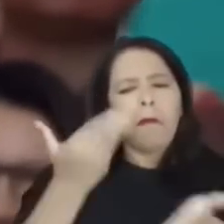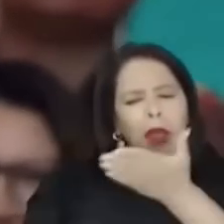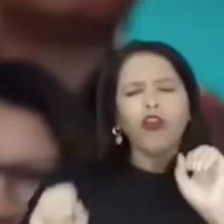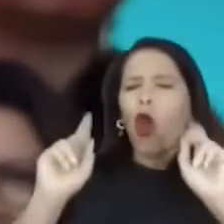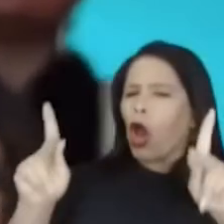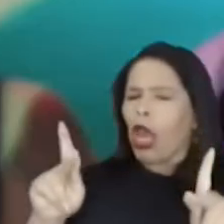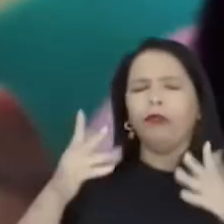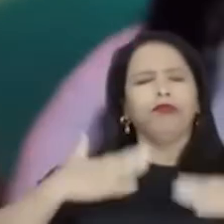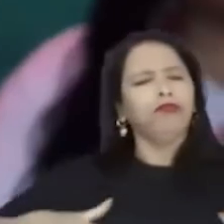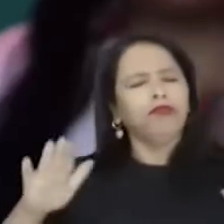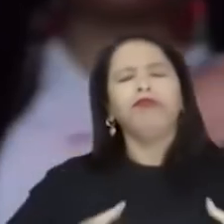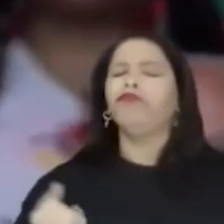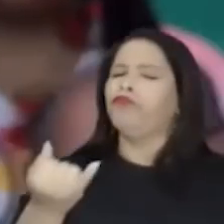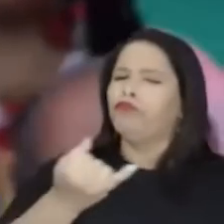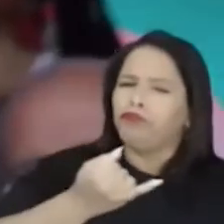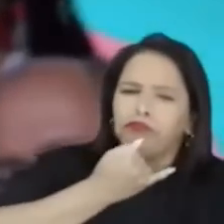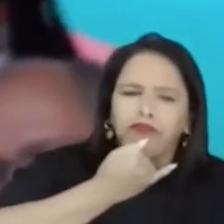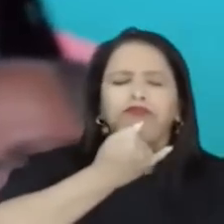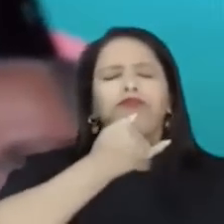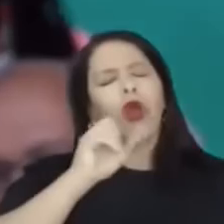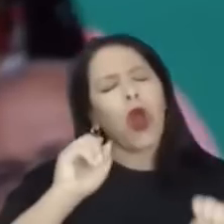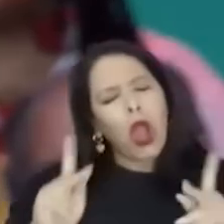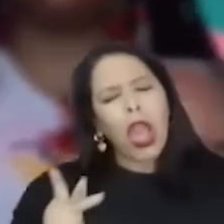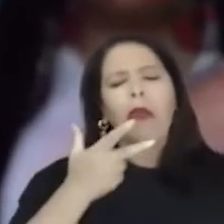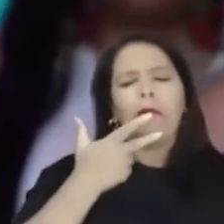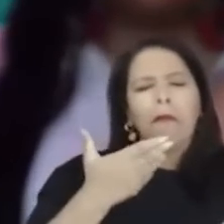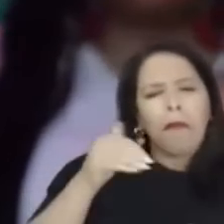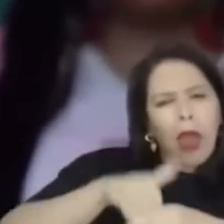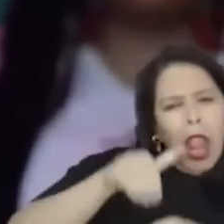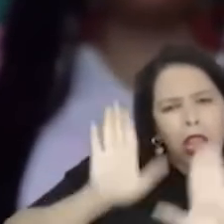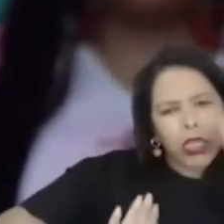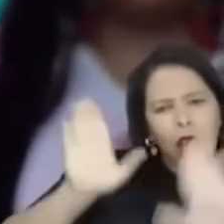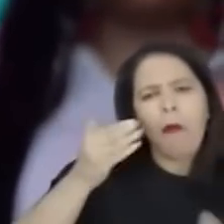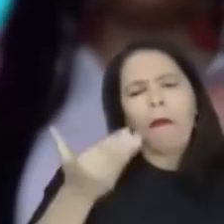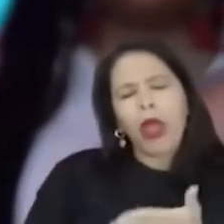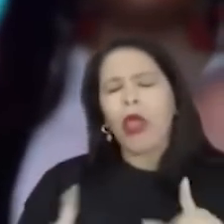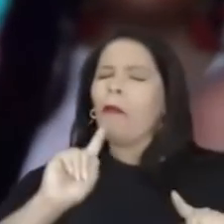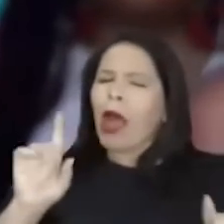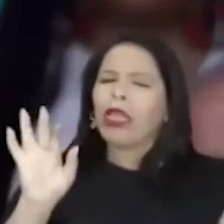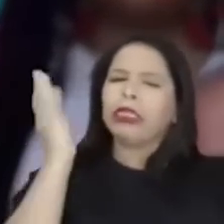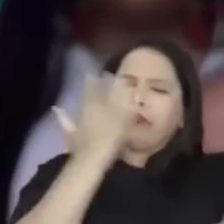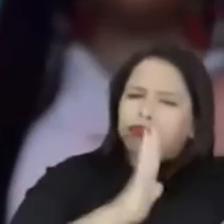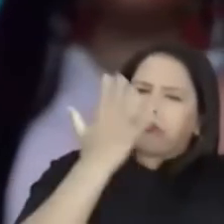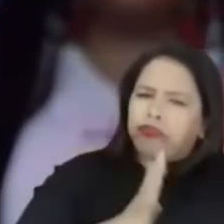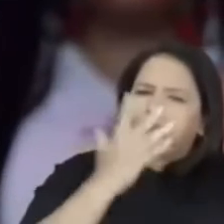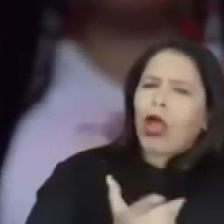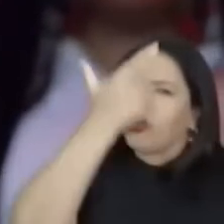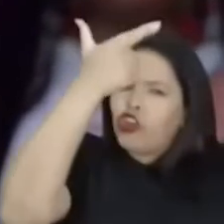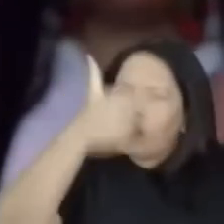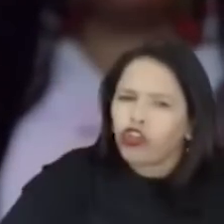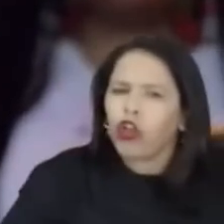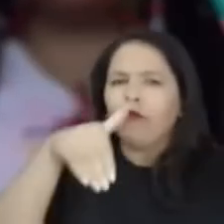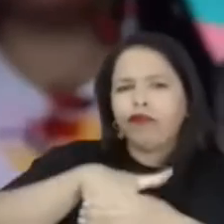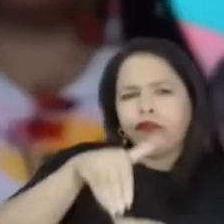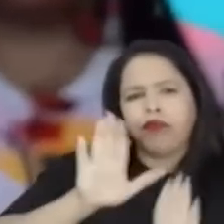Lamentava ter perdido as eleições e me preparava para outras disputas. E